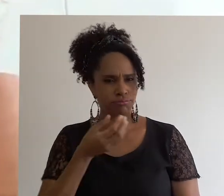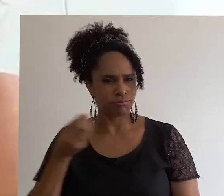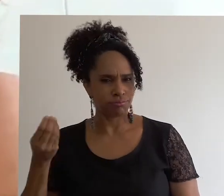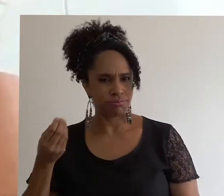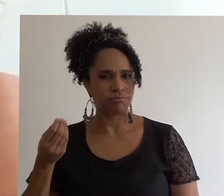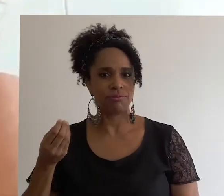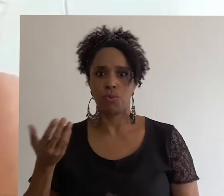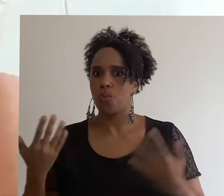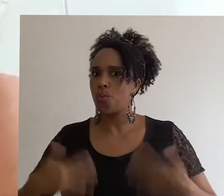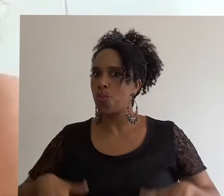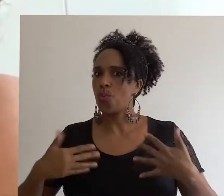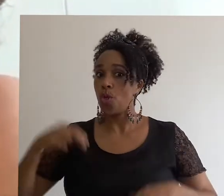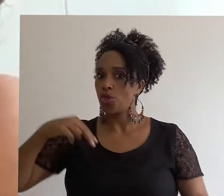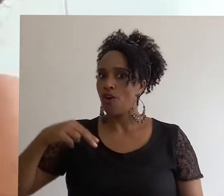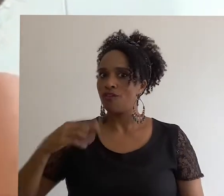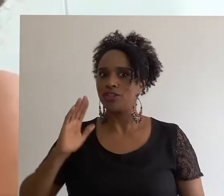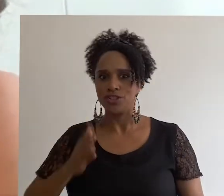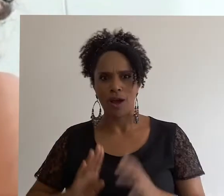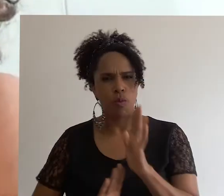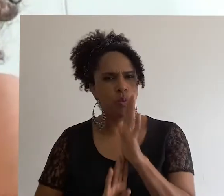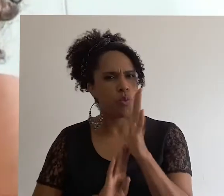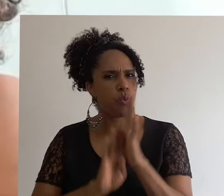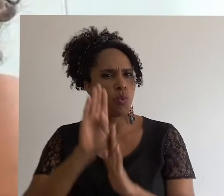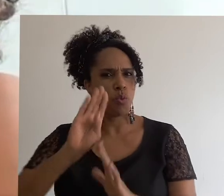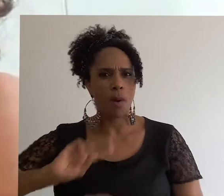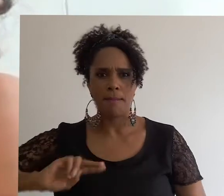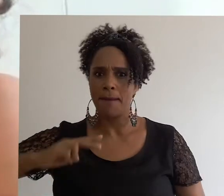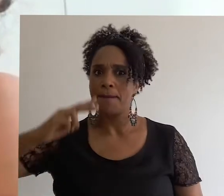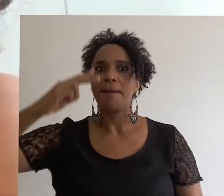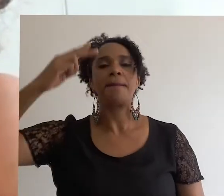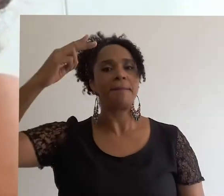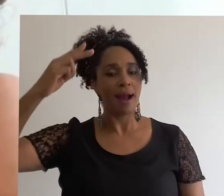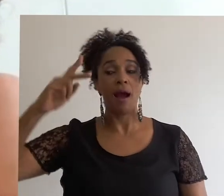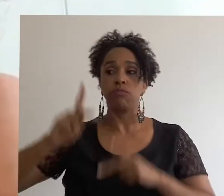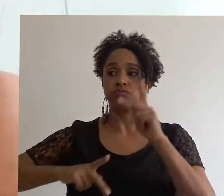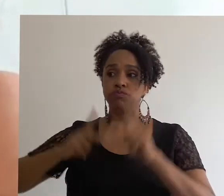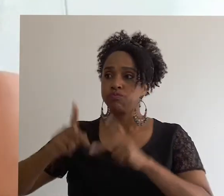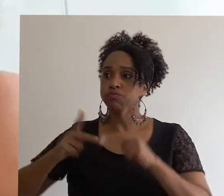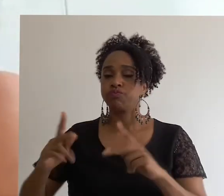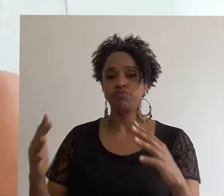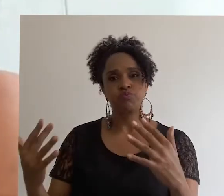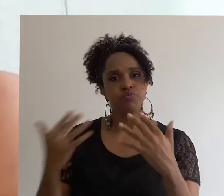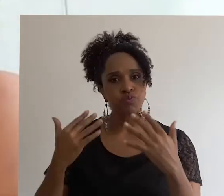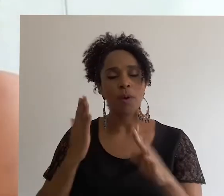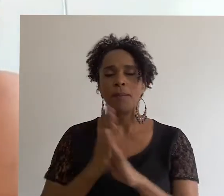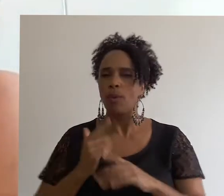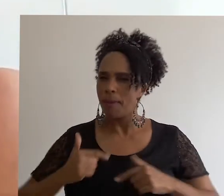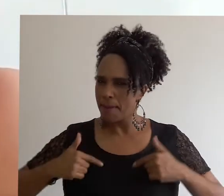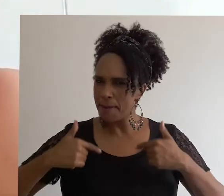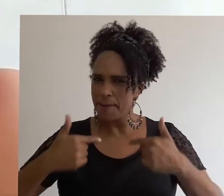esse trabalho, a gente teve um retorno do público com excelentes métricas de alcance e engajamento,